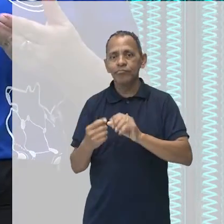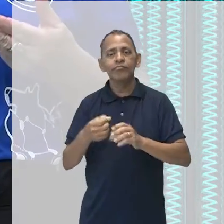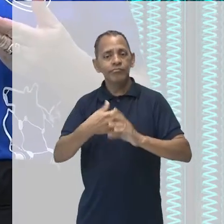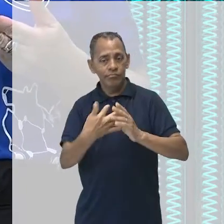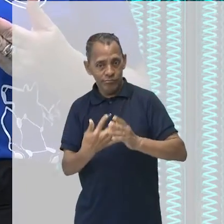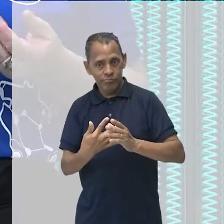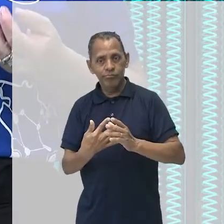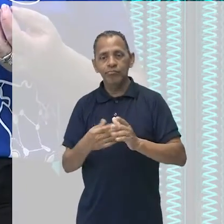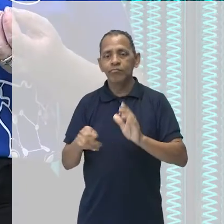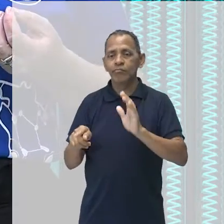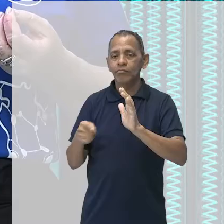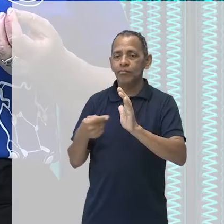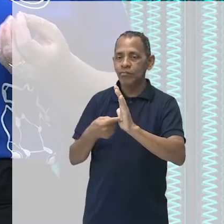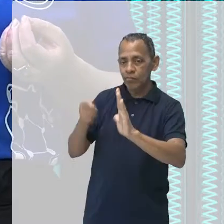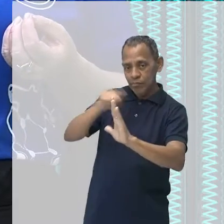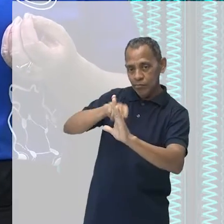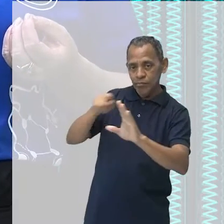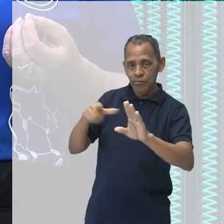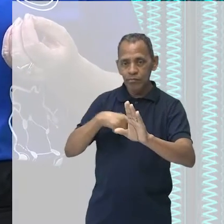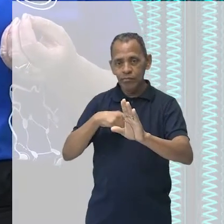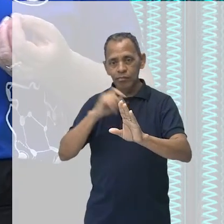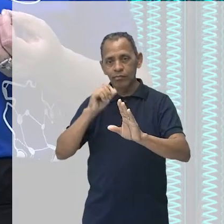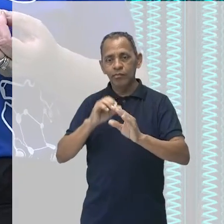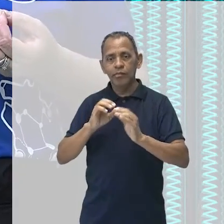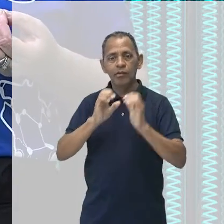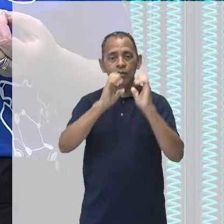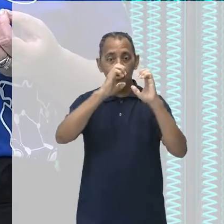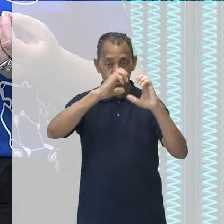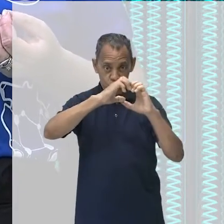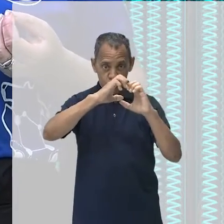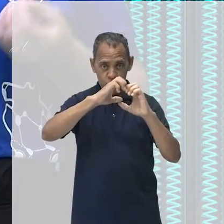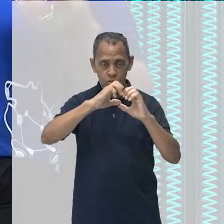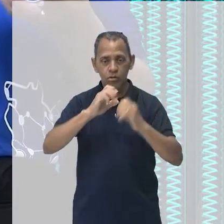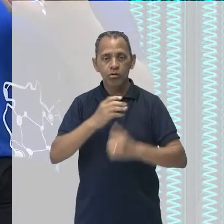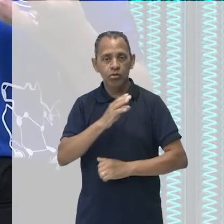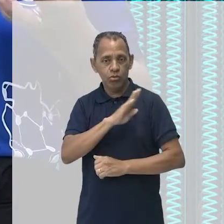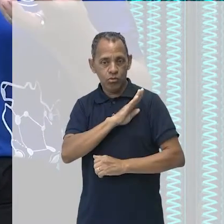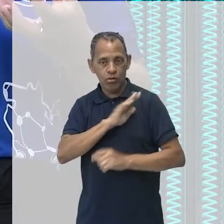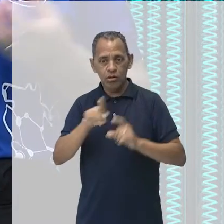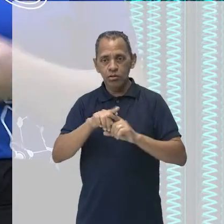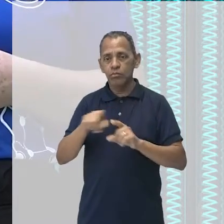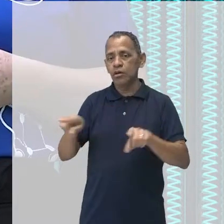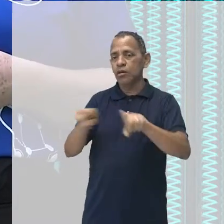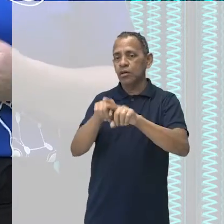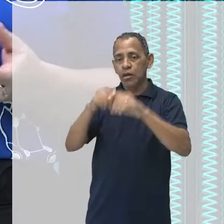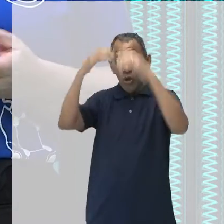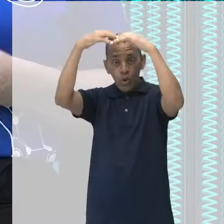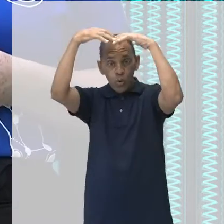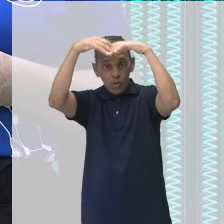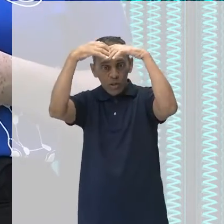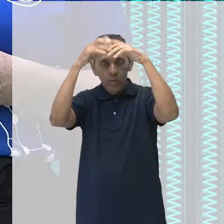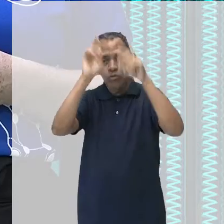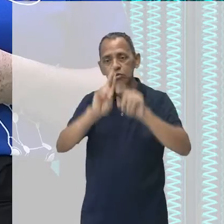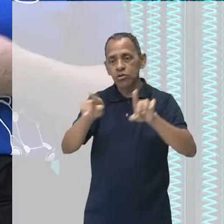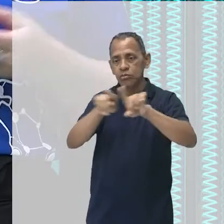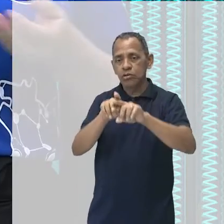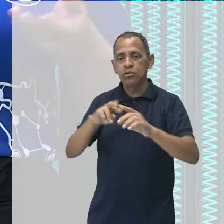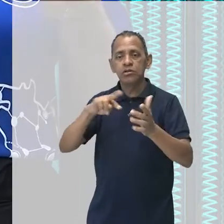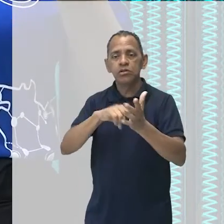essa metáfora, onde nós temos um coração e um cérebro, né? Usando assim. Isso quer dizer o